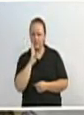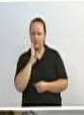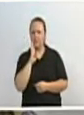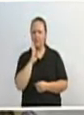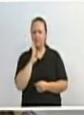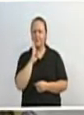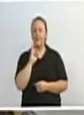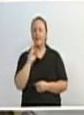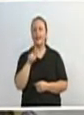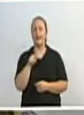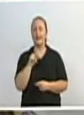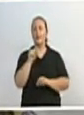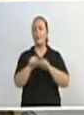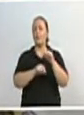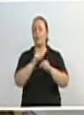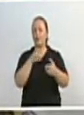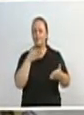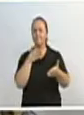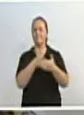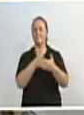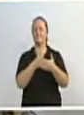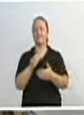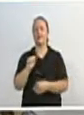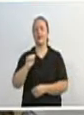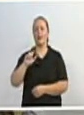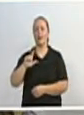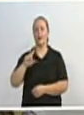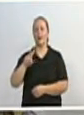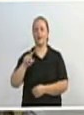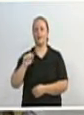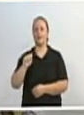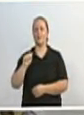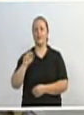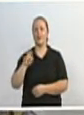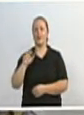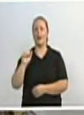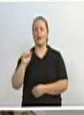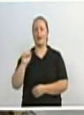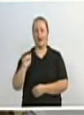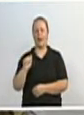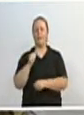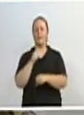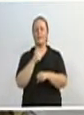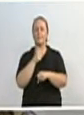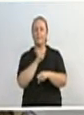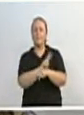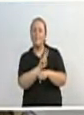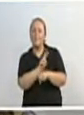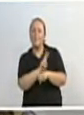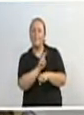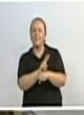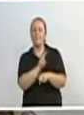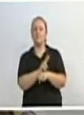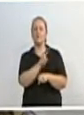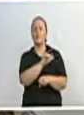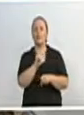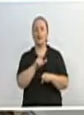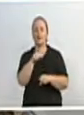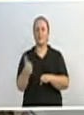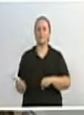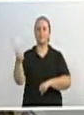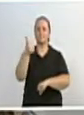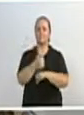o tempo, o prazo para que o alvará provisório seja substituído pelo alvará regular. Eu acho que